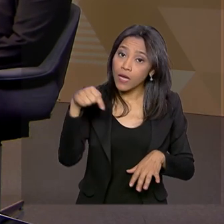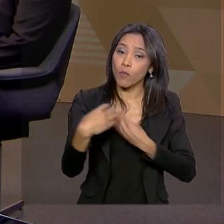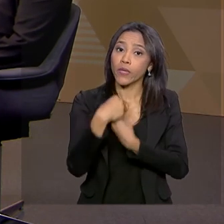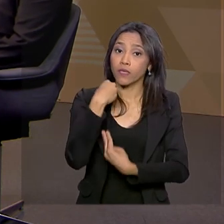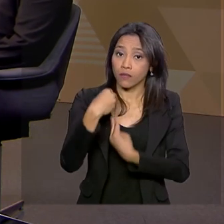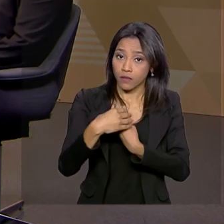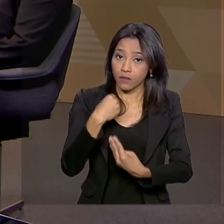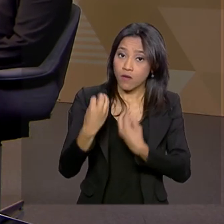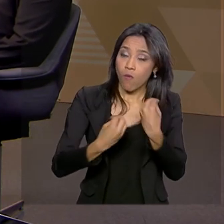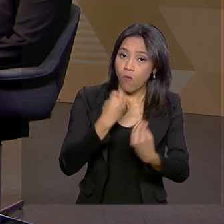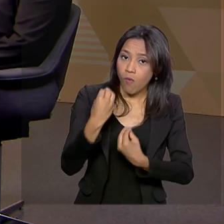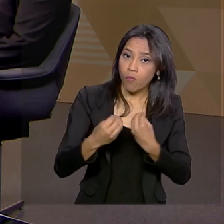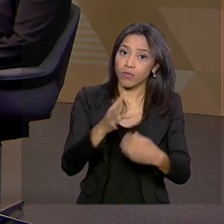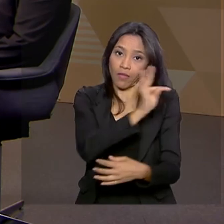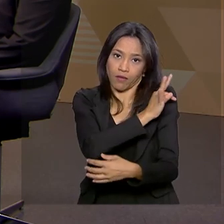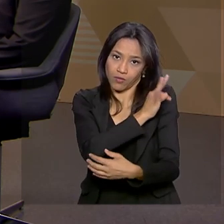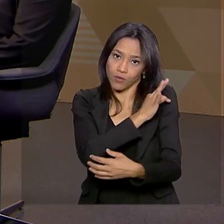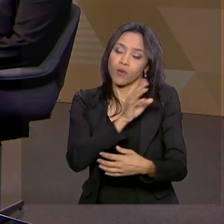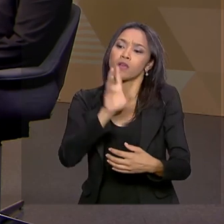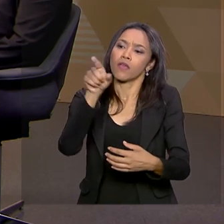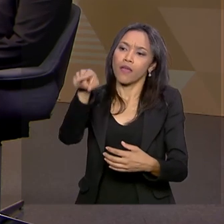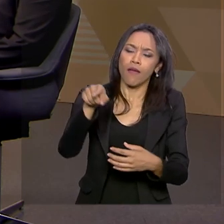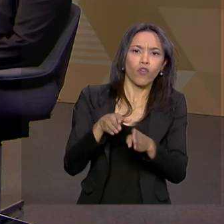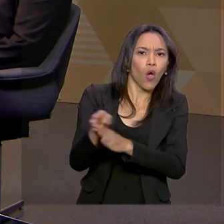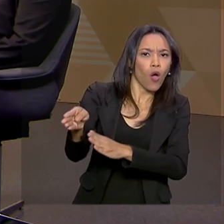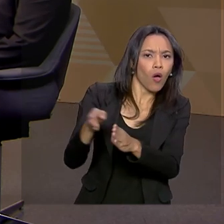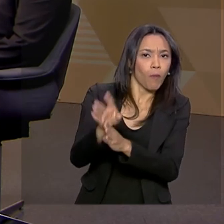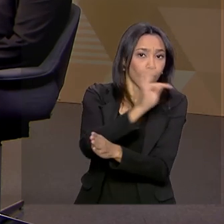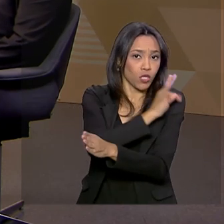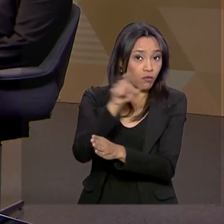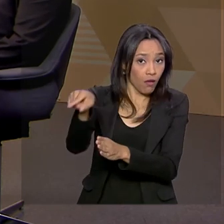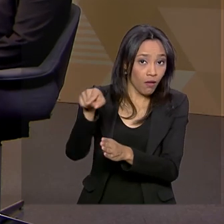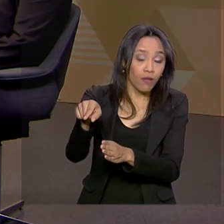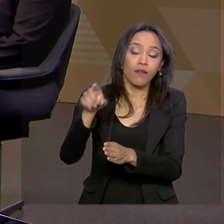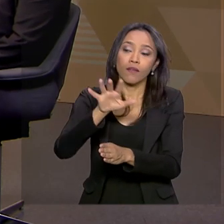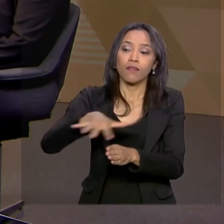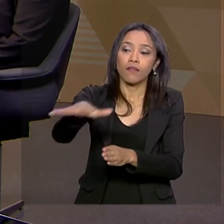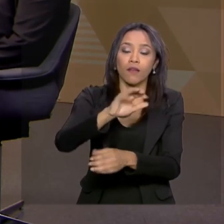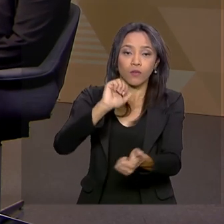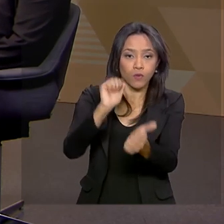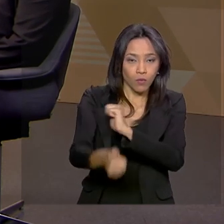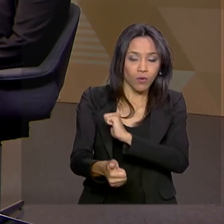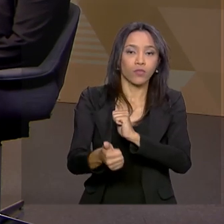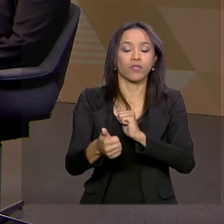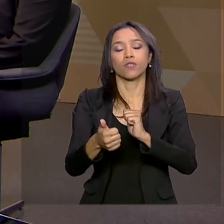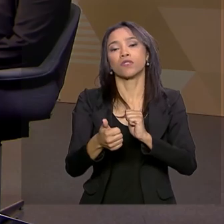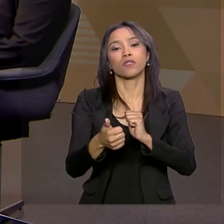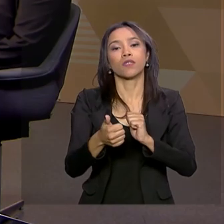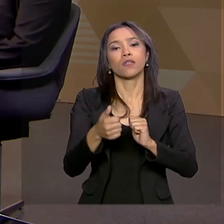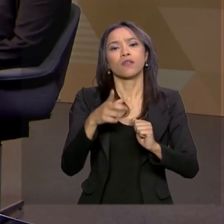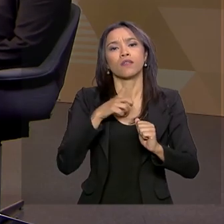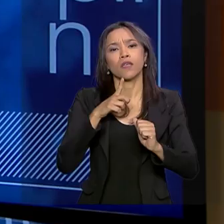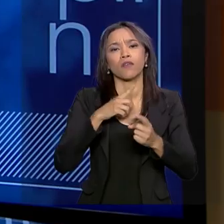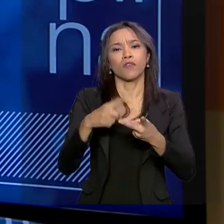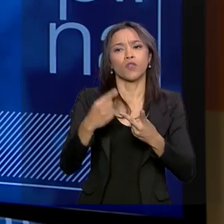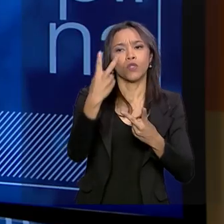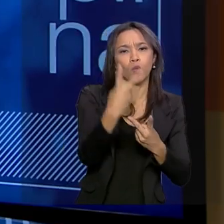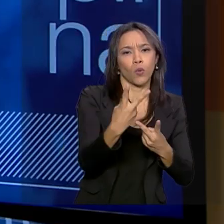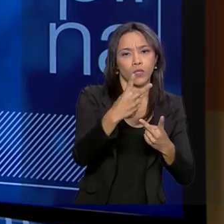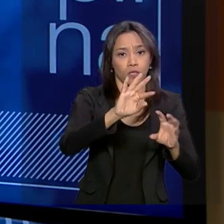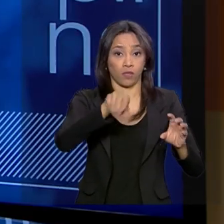técnica, que são projetos realizados na área do esporte, junto com o Minas Tênis Clube e com